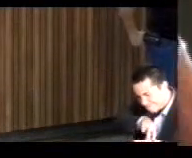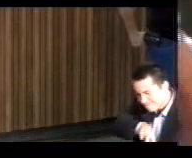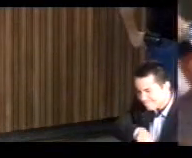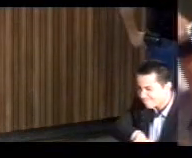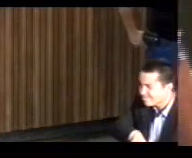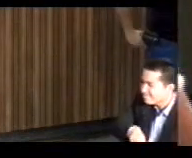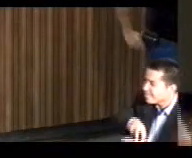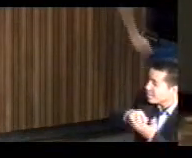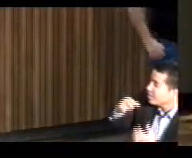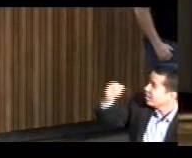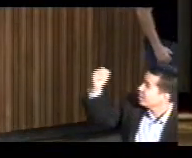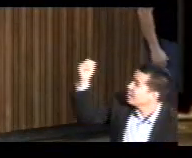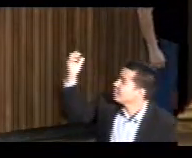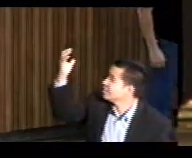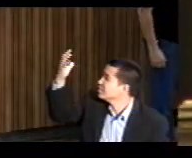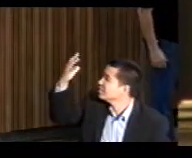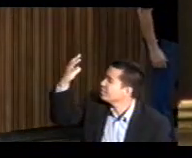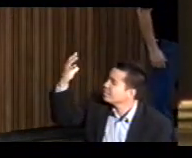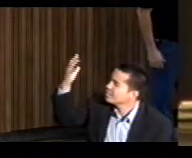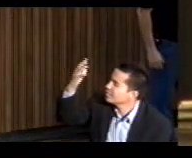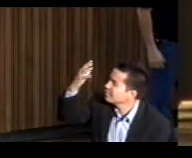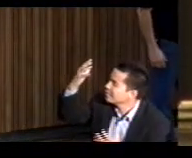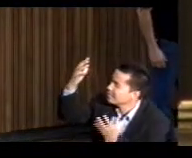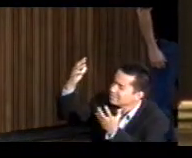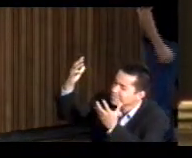firmeza pela